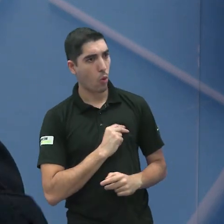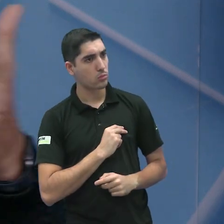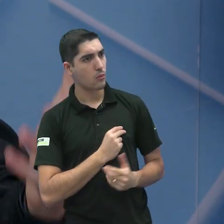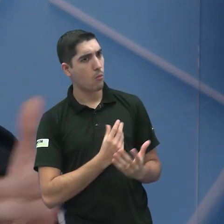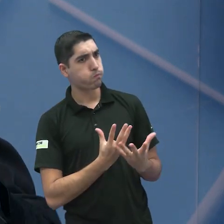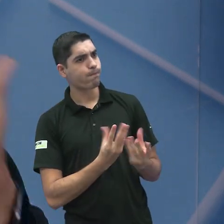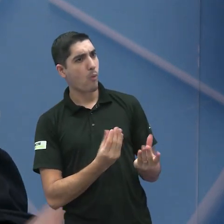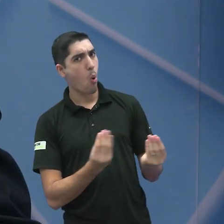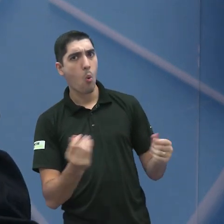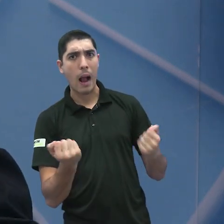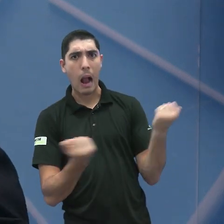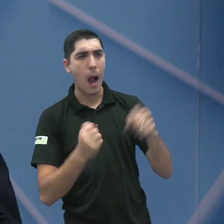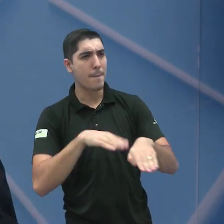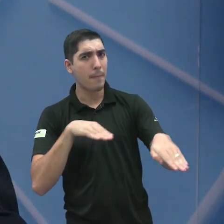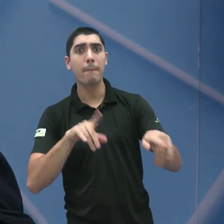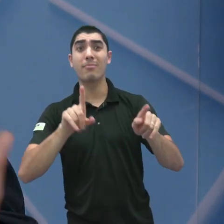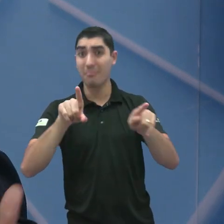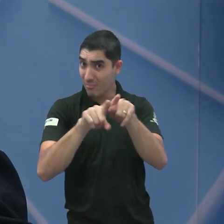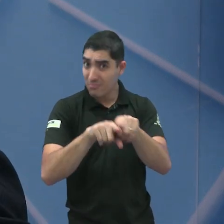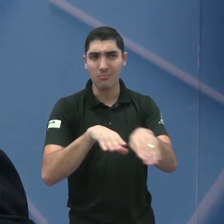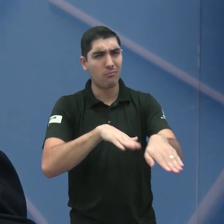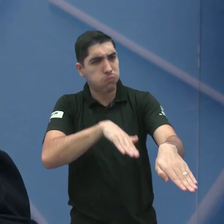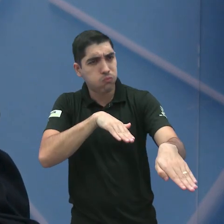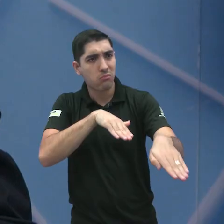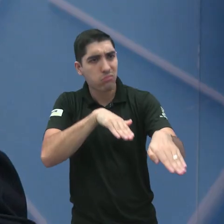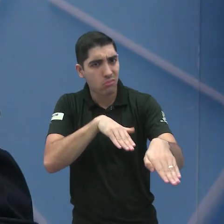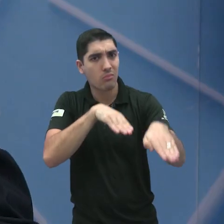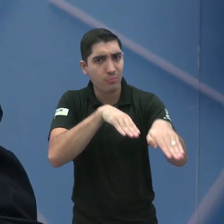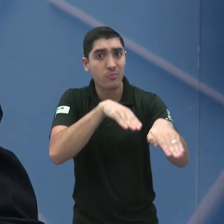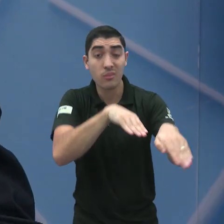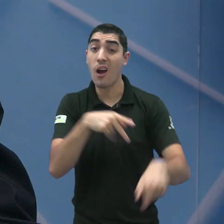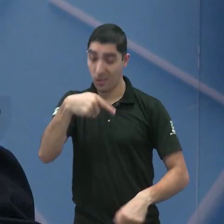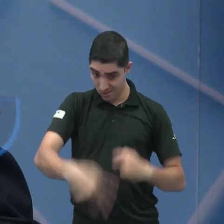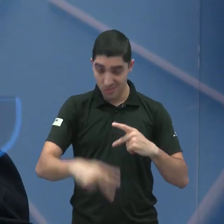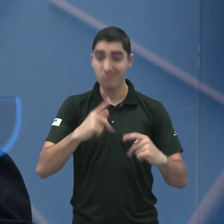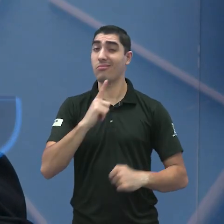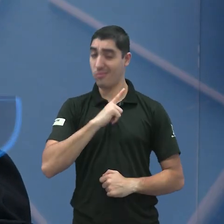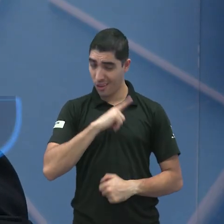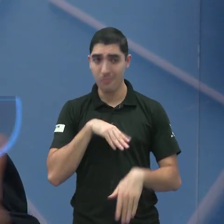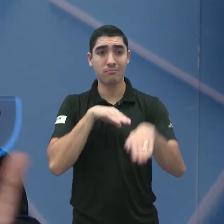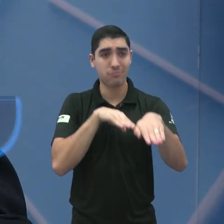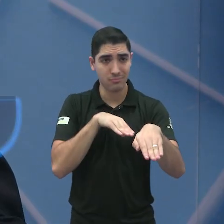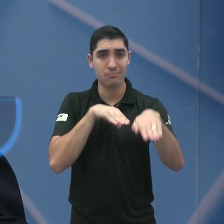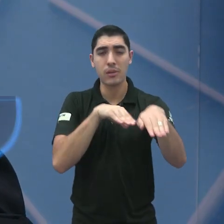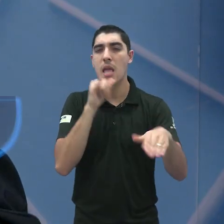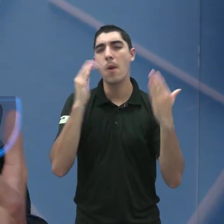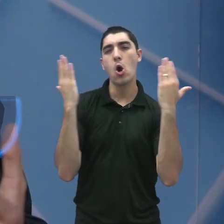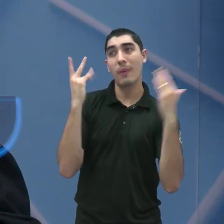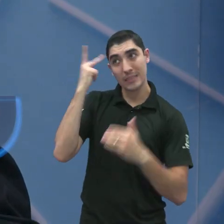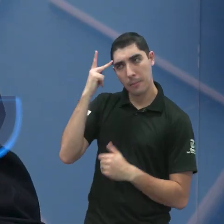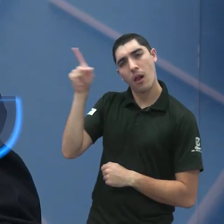e, consequentemente, o trânsito na cidade é algo que hoje a gente pode falar que São José tem trânsito, né, porque se comparar São José com São